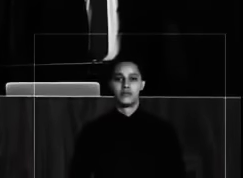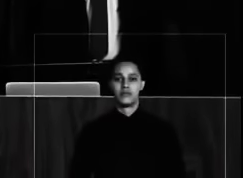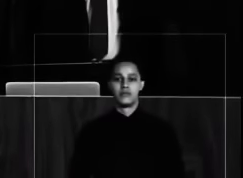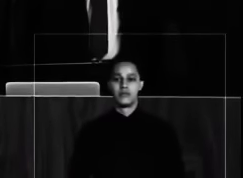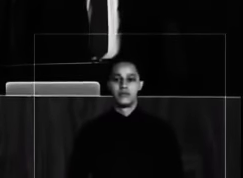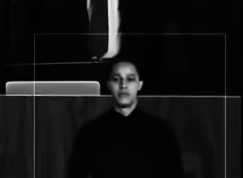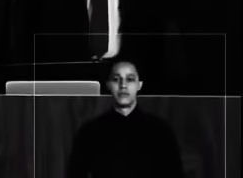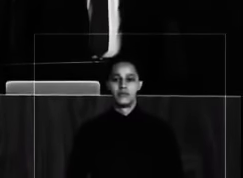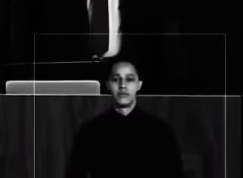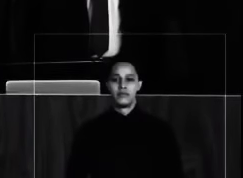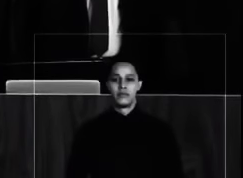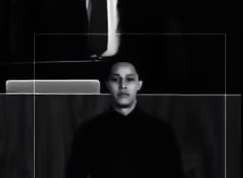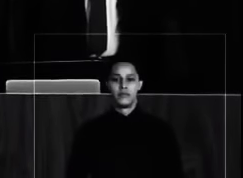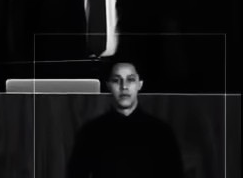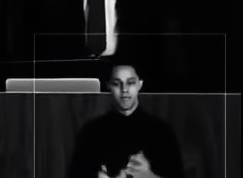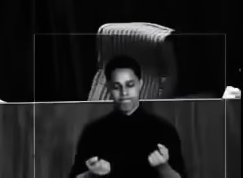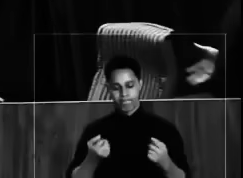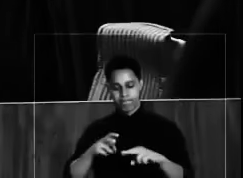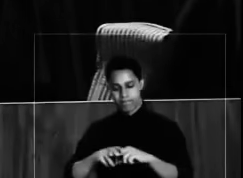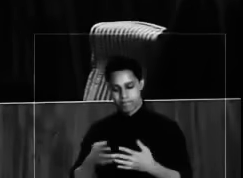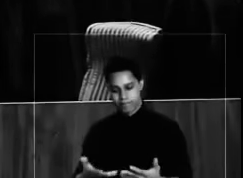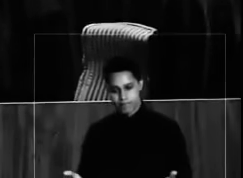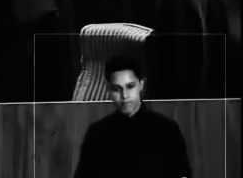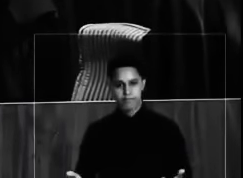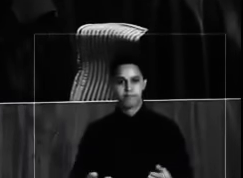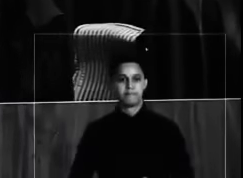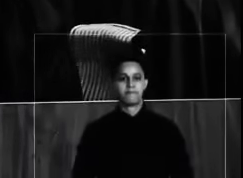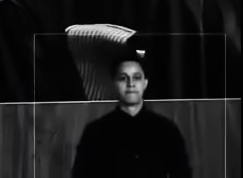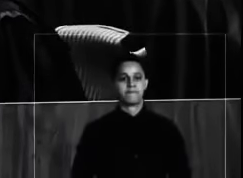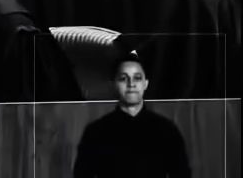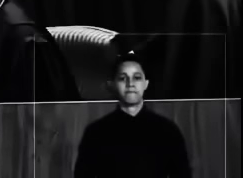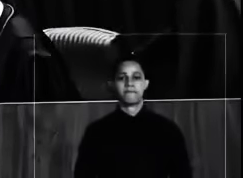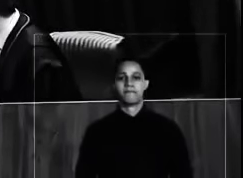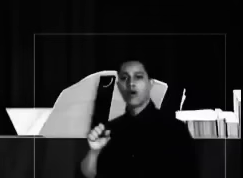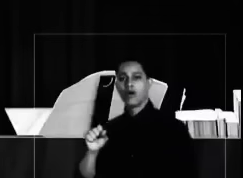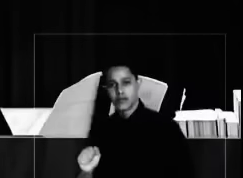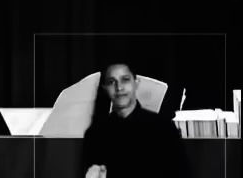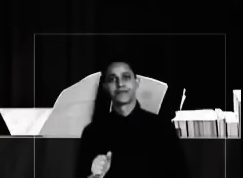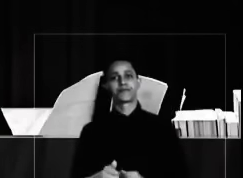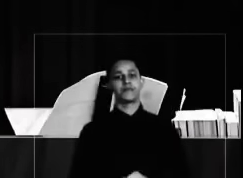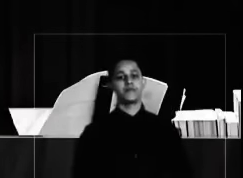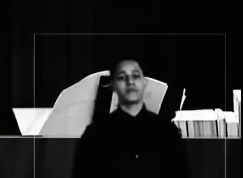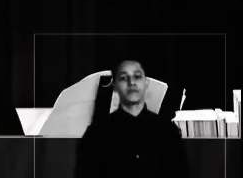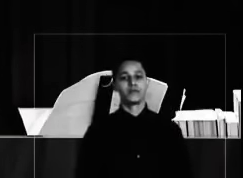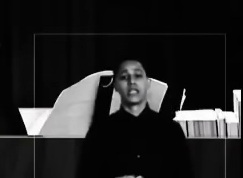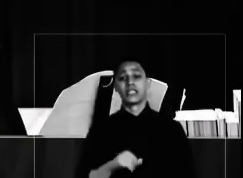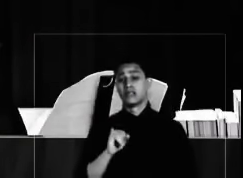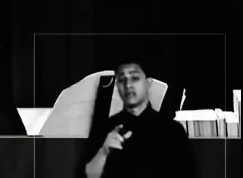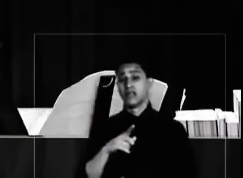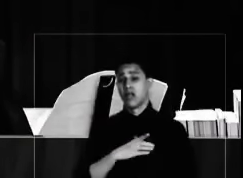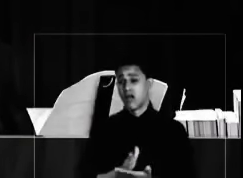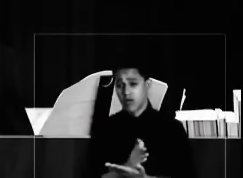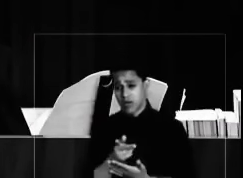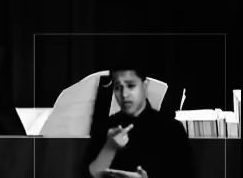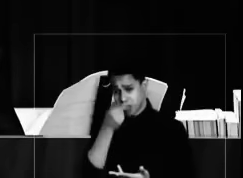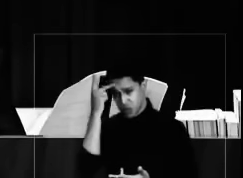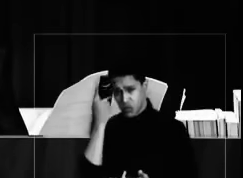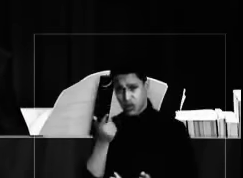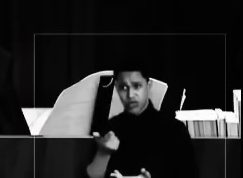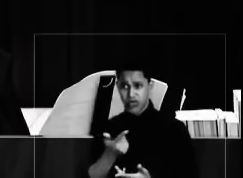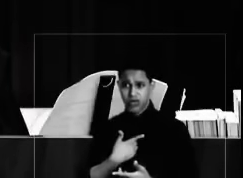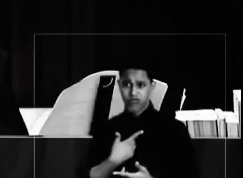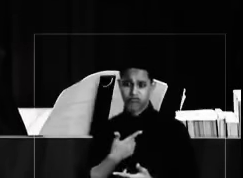vamos ter o nosso encontro pessoalmente, talvez em outubro, aqui nos Estados Unidos, e tem o nosso grupo de WhatsApp, e é uma relação de interação. A